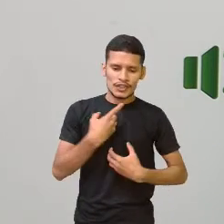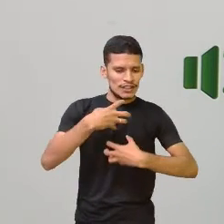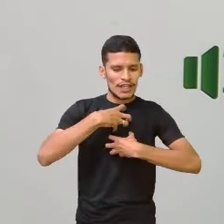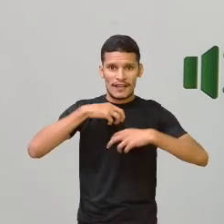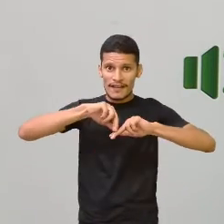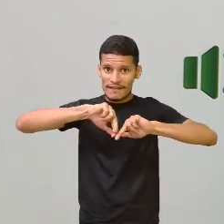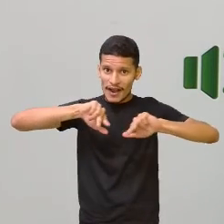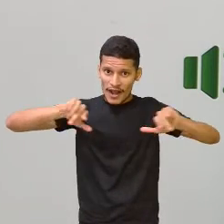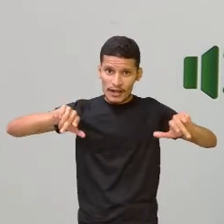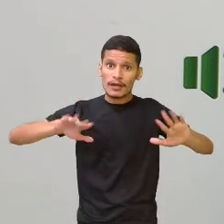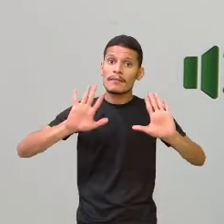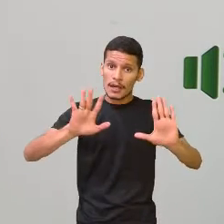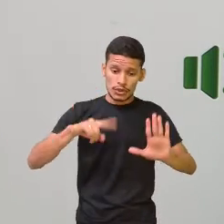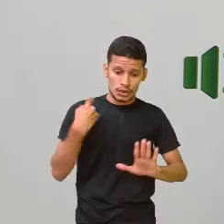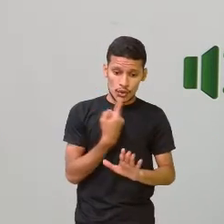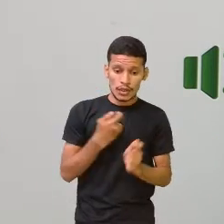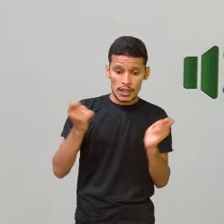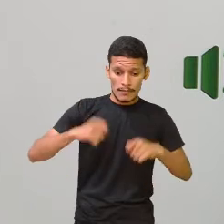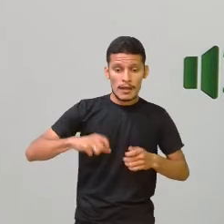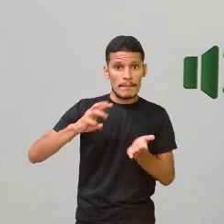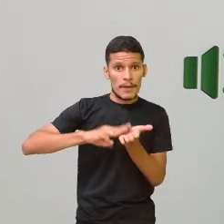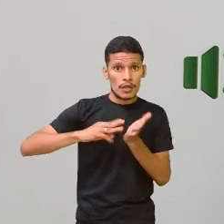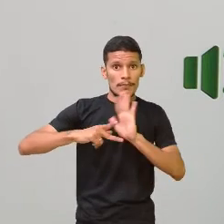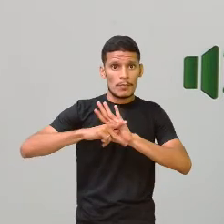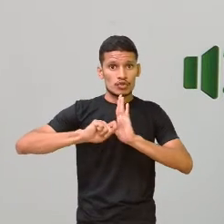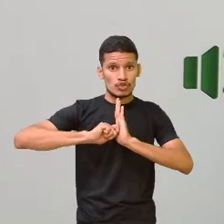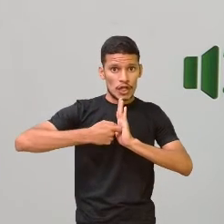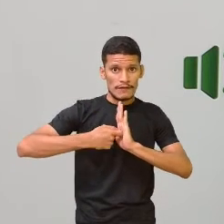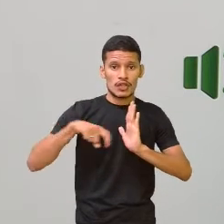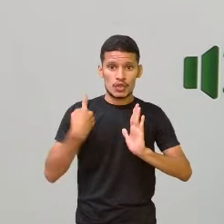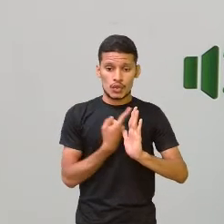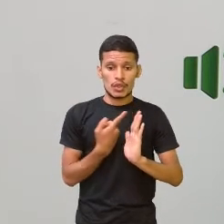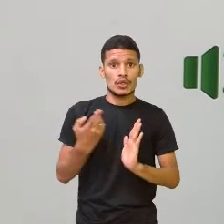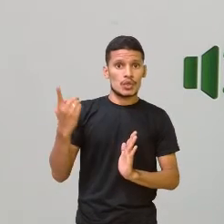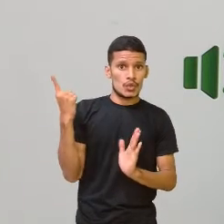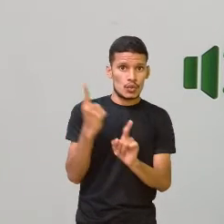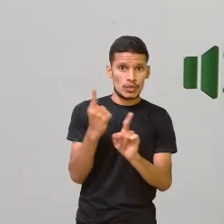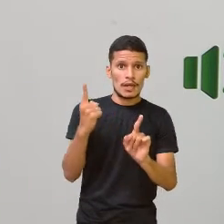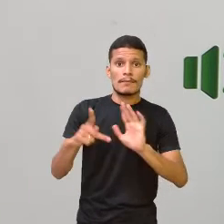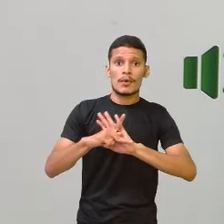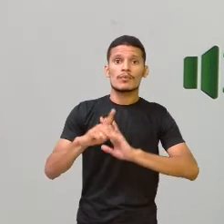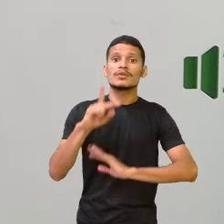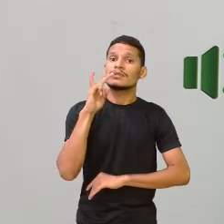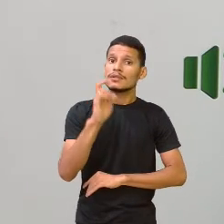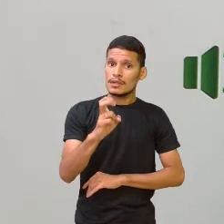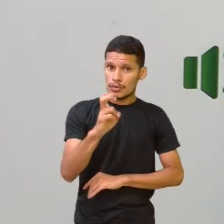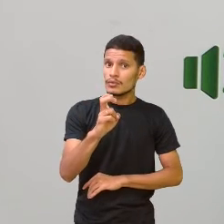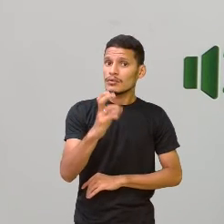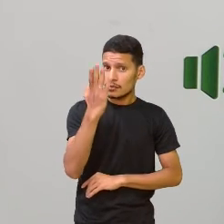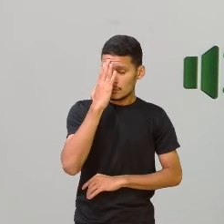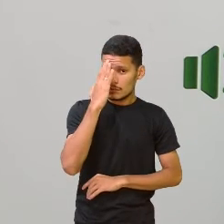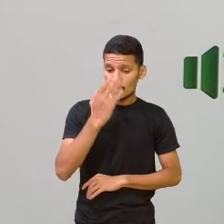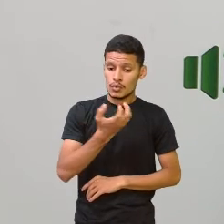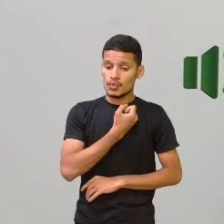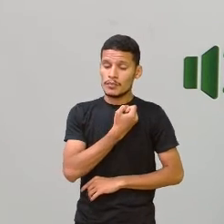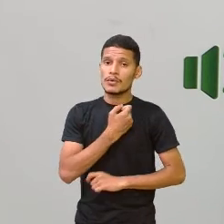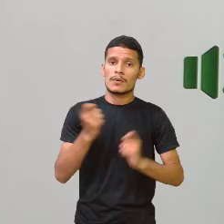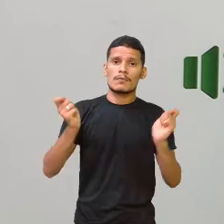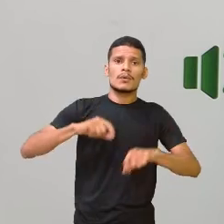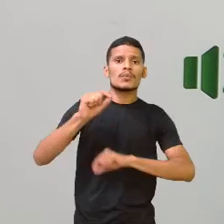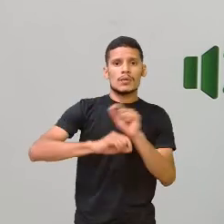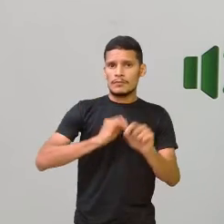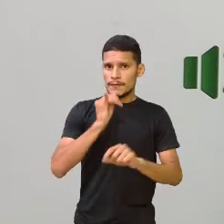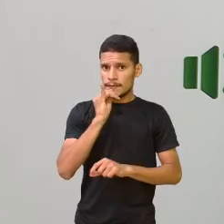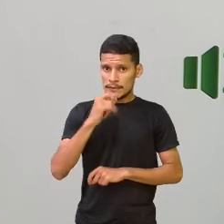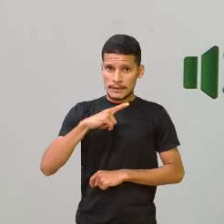Eu posso fazer pelo método da chave, que eu vou encontrar exatamente 5, ó. O número que se eu